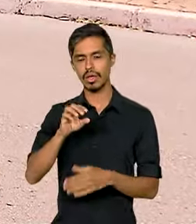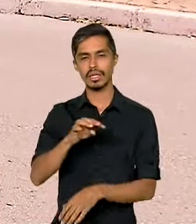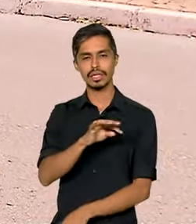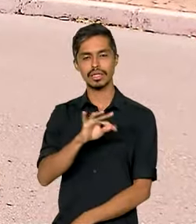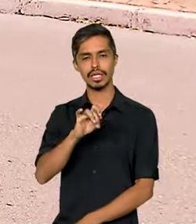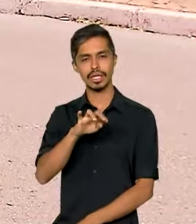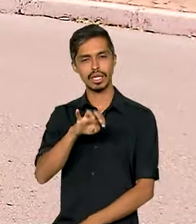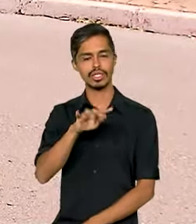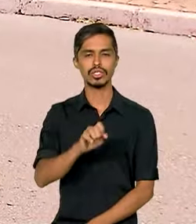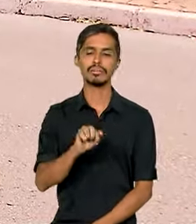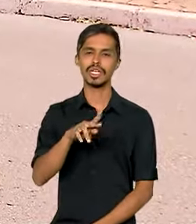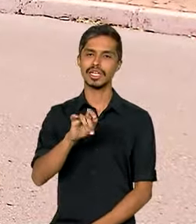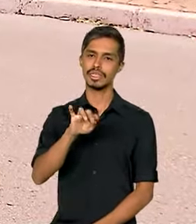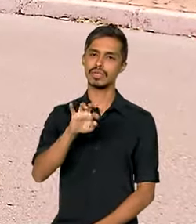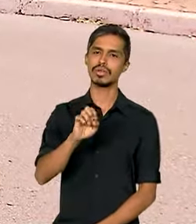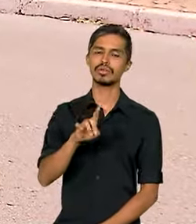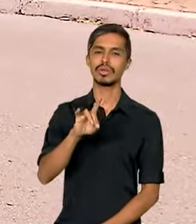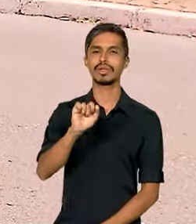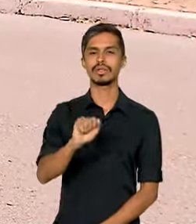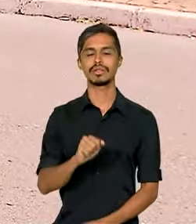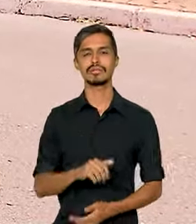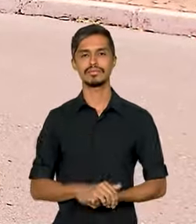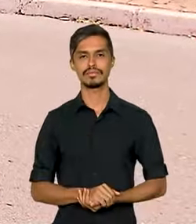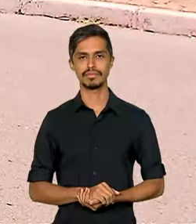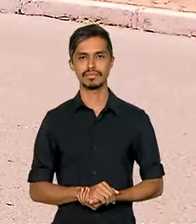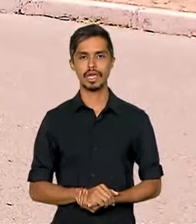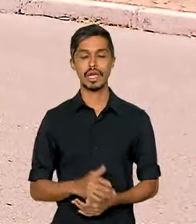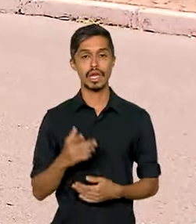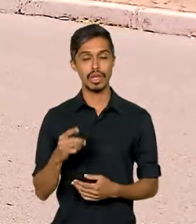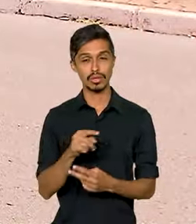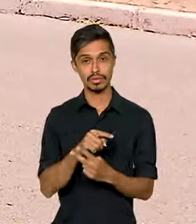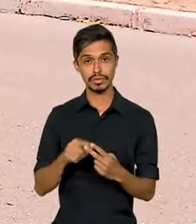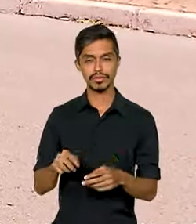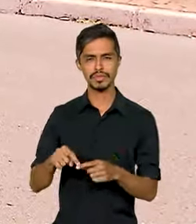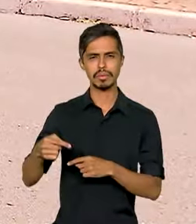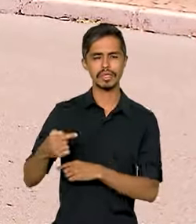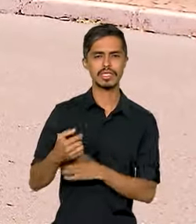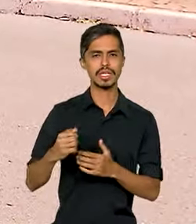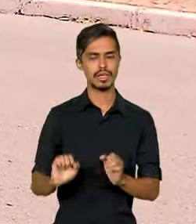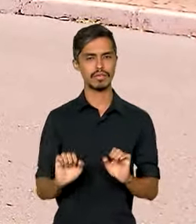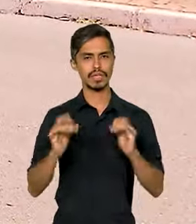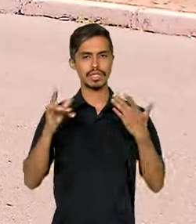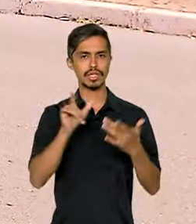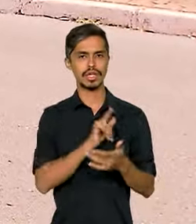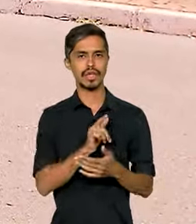Tenente Brigadeiro do Ar, Marcelo Canitz Damasceno. Depois da cerimônia, houve um almoço.